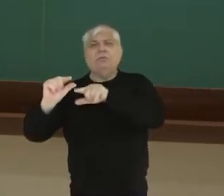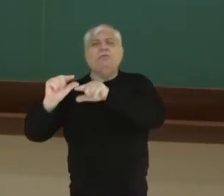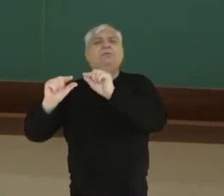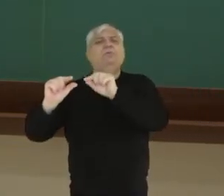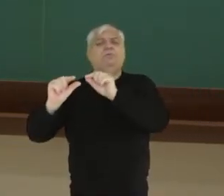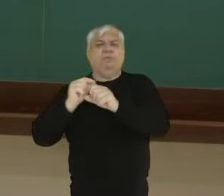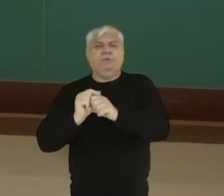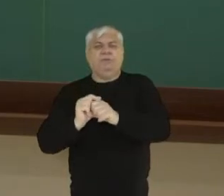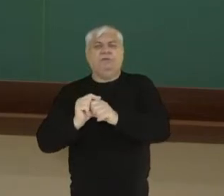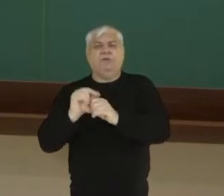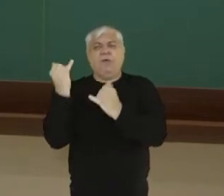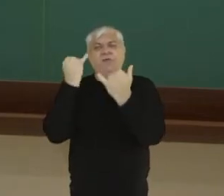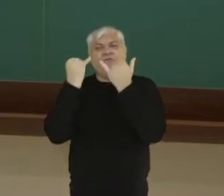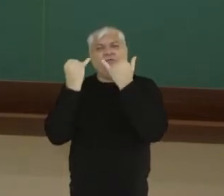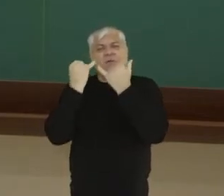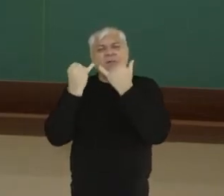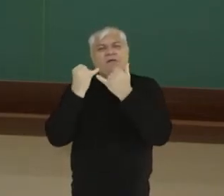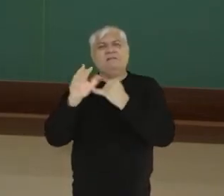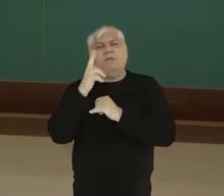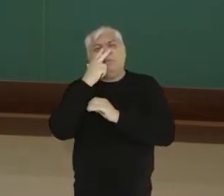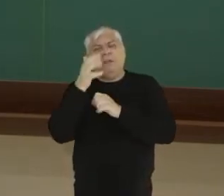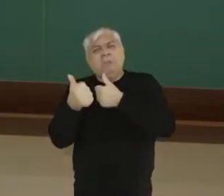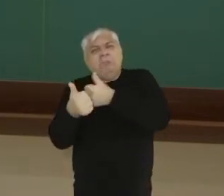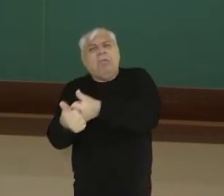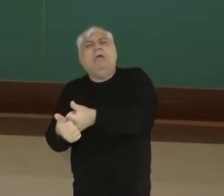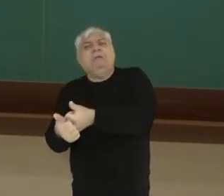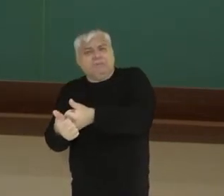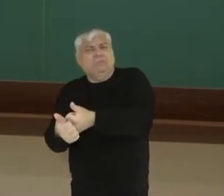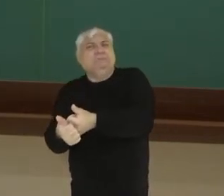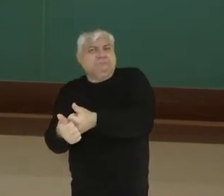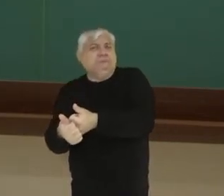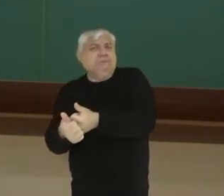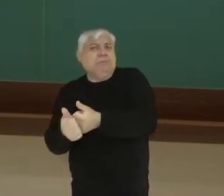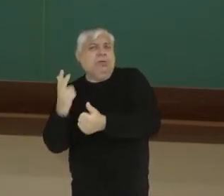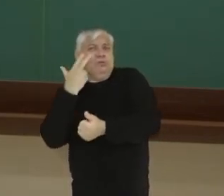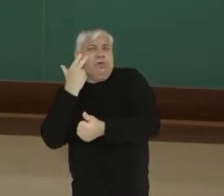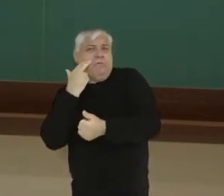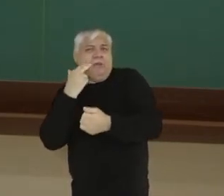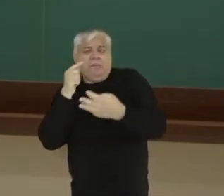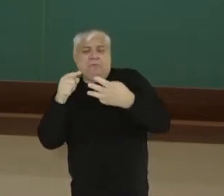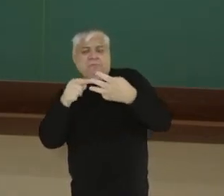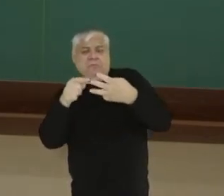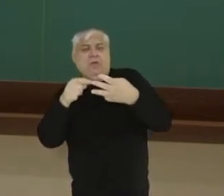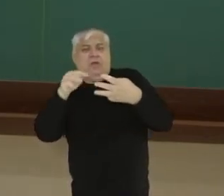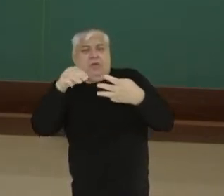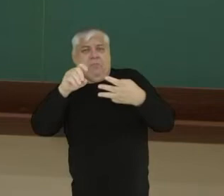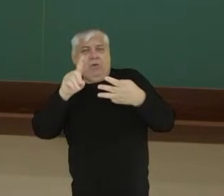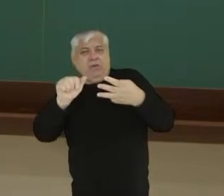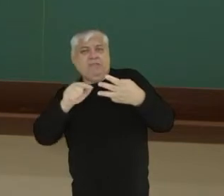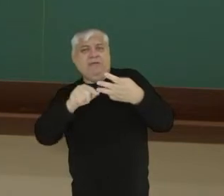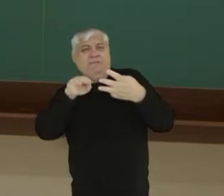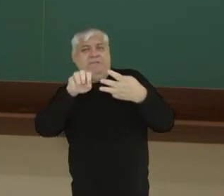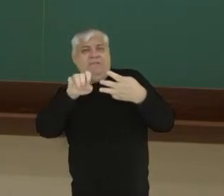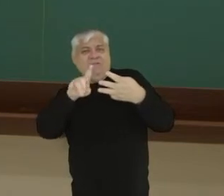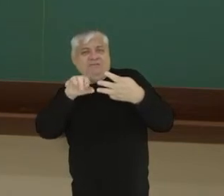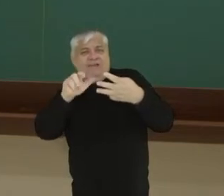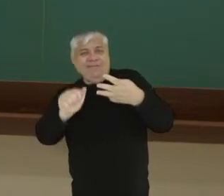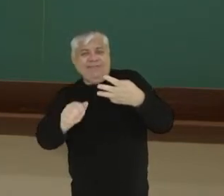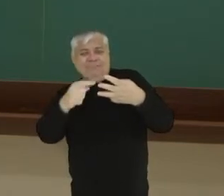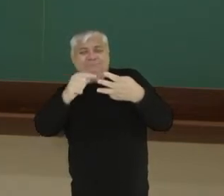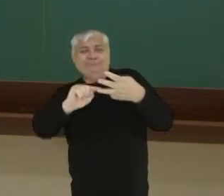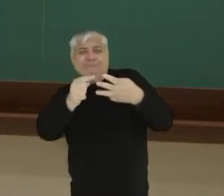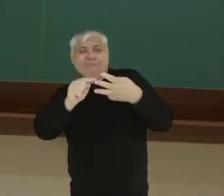os dados que eu tenho, eles vão estar muito próximos da média, da moda e da mediana. Agora, se a amplitude for